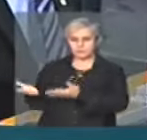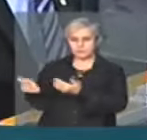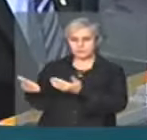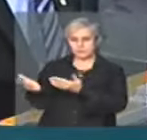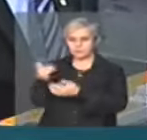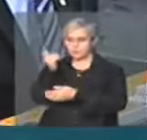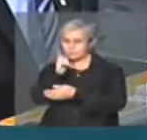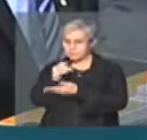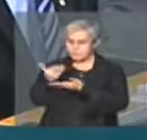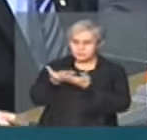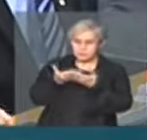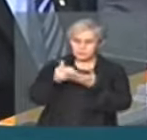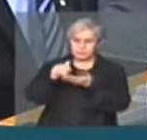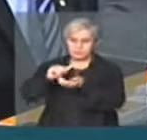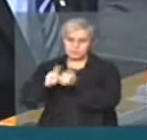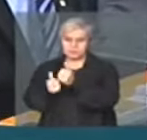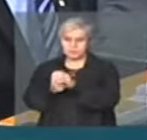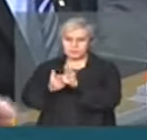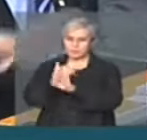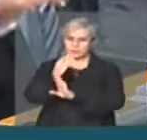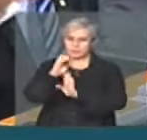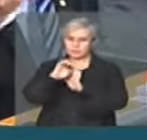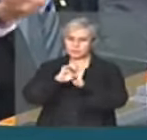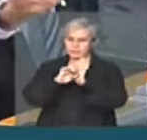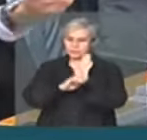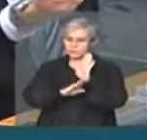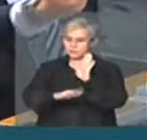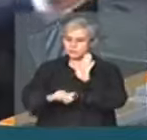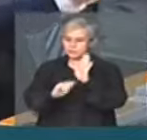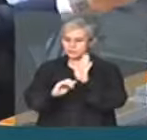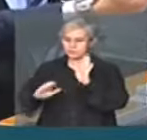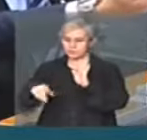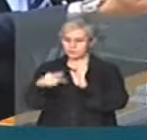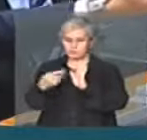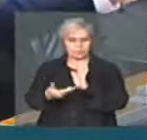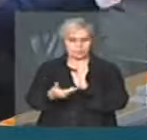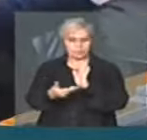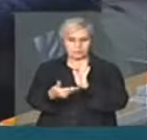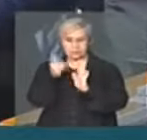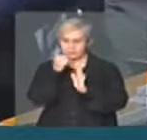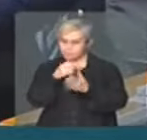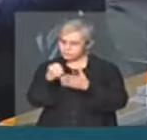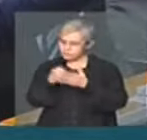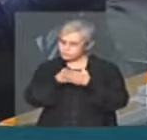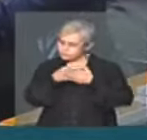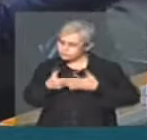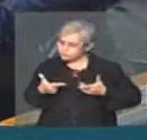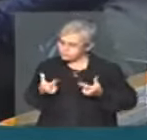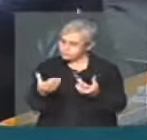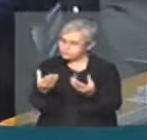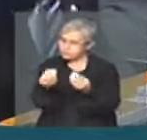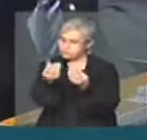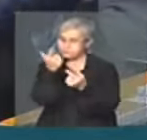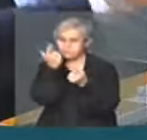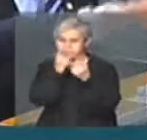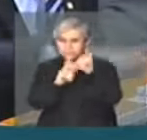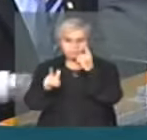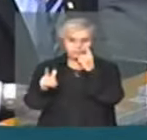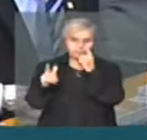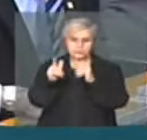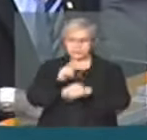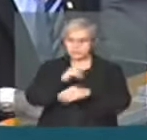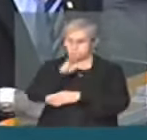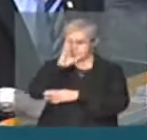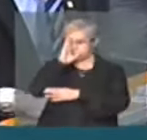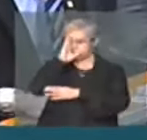conseguimos articular a aprovação do Estatuto da Juventude nessa casa, onde brigamos e brigamos muito para conseguir dar ao